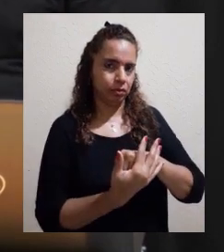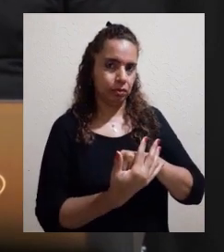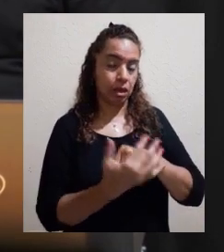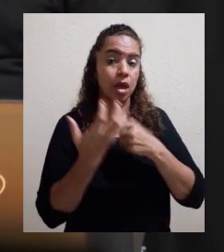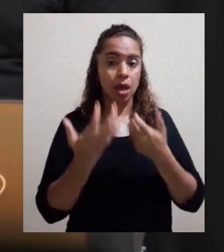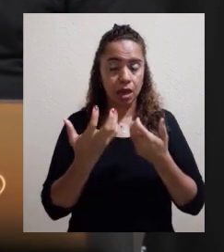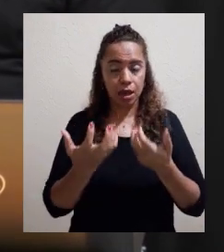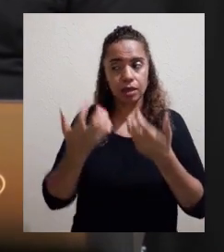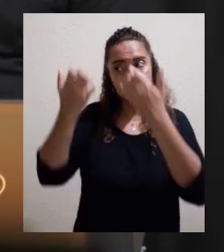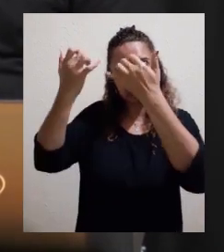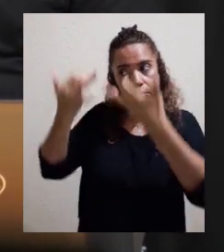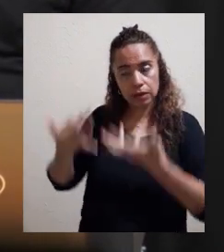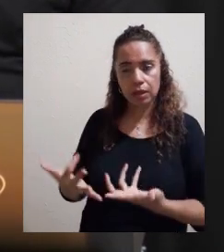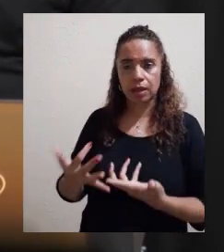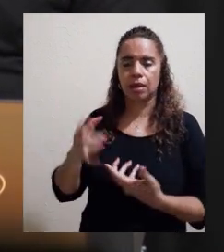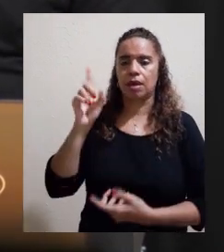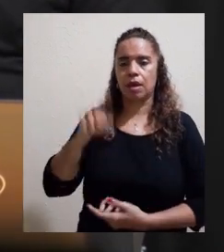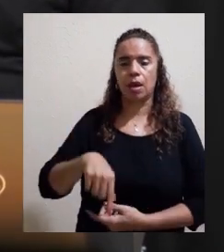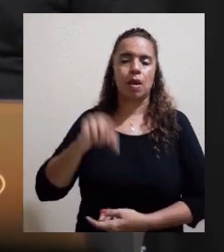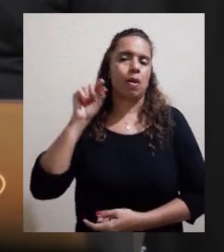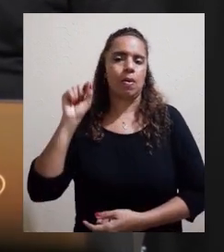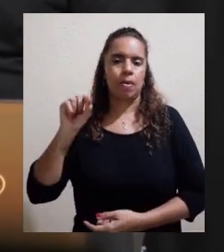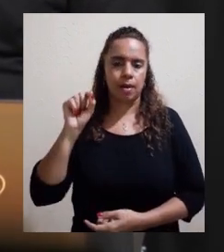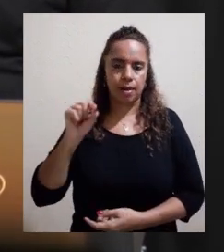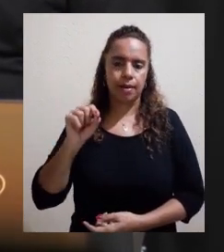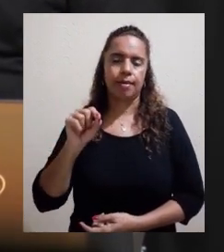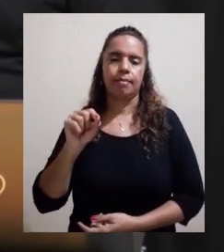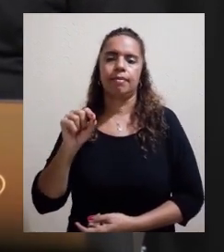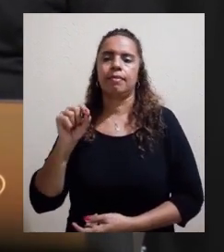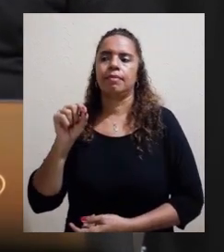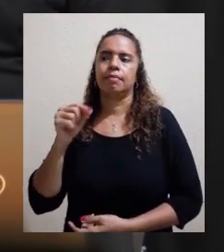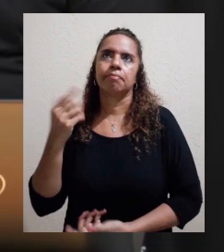Né? Então, o que eu quero explicar para você